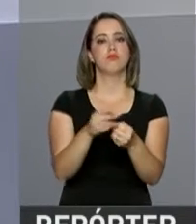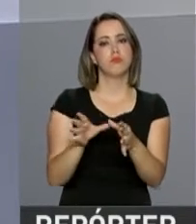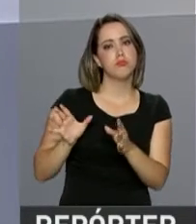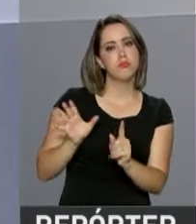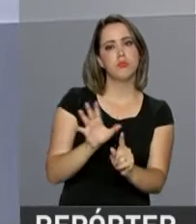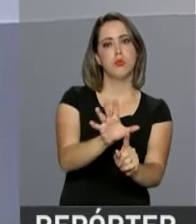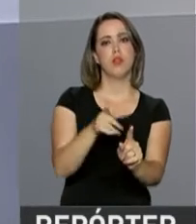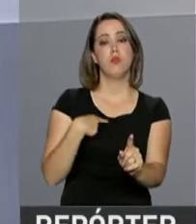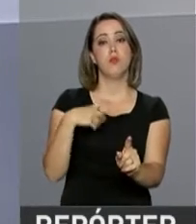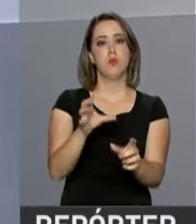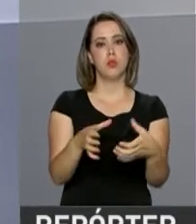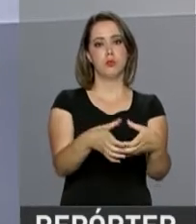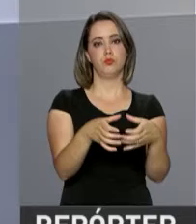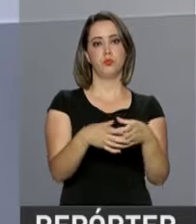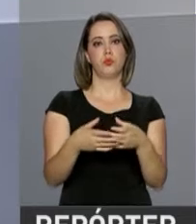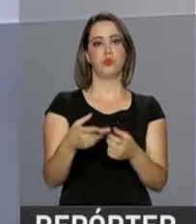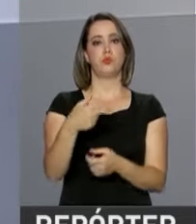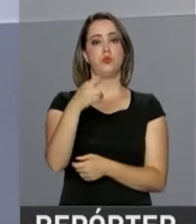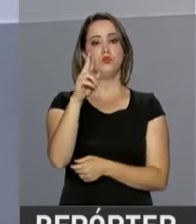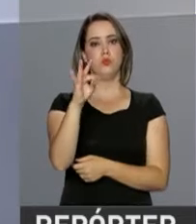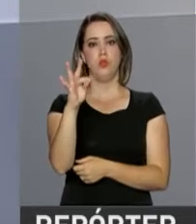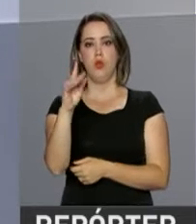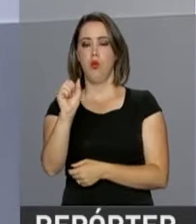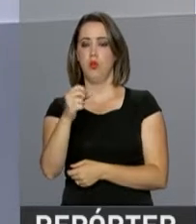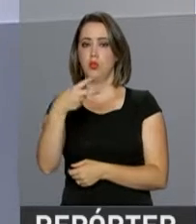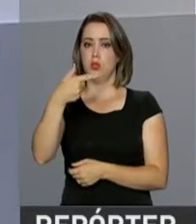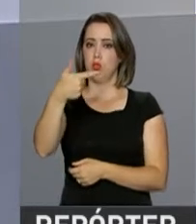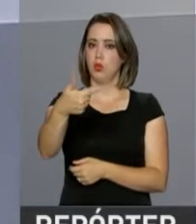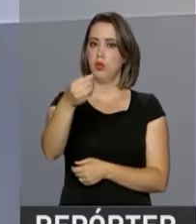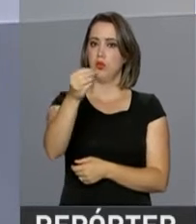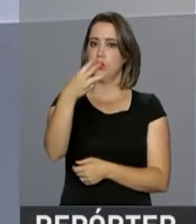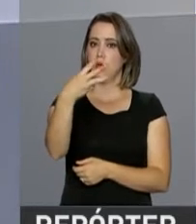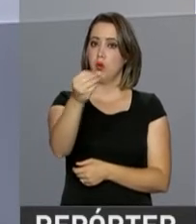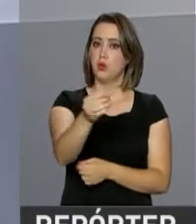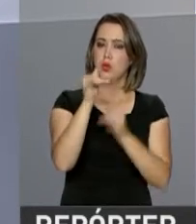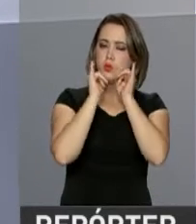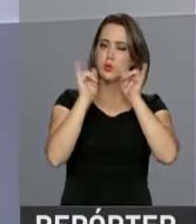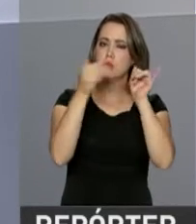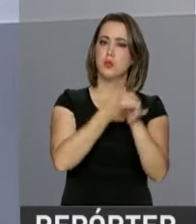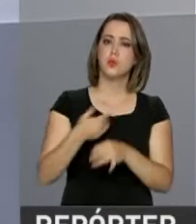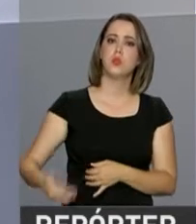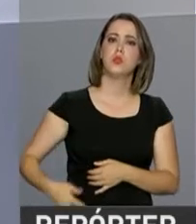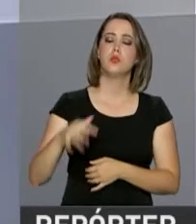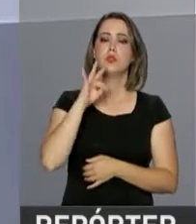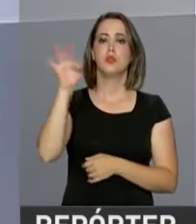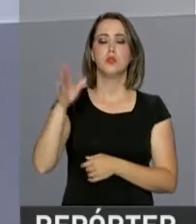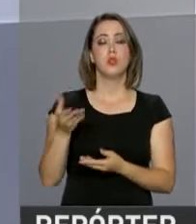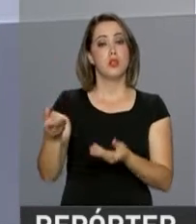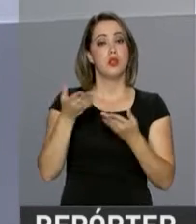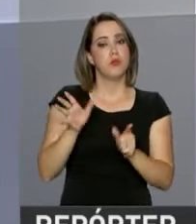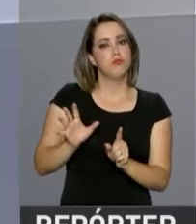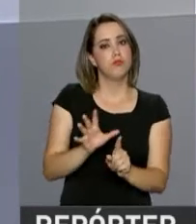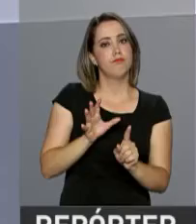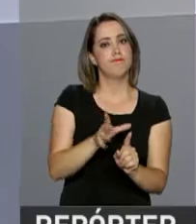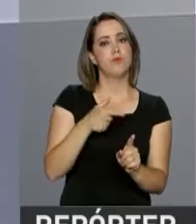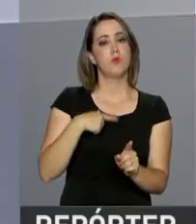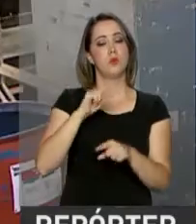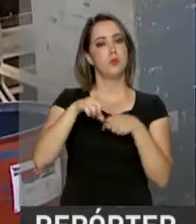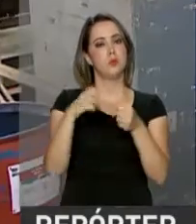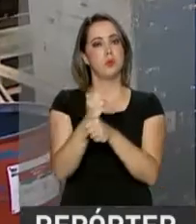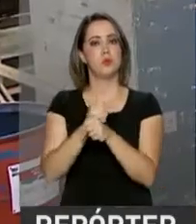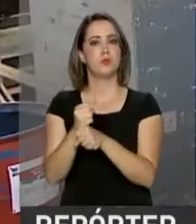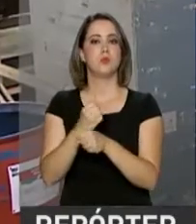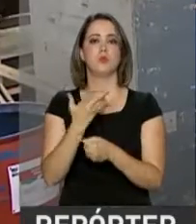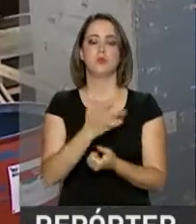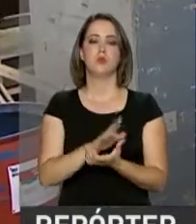impulsionar o setor o rota 2030 foi anunciado pelo governo federal e traz estímulos para os próximos anos